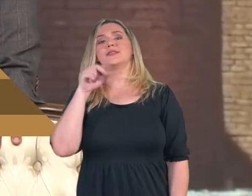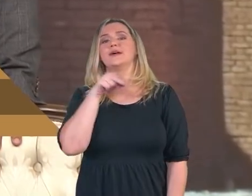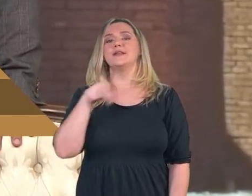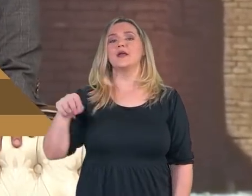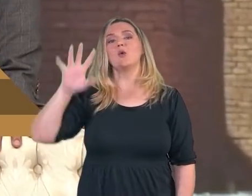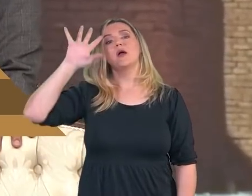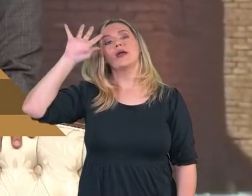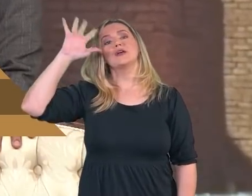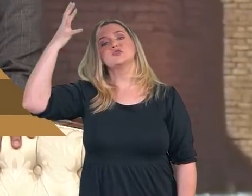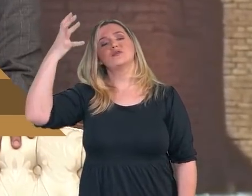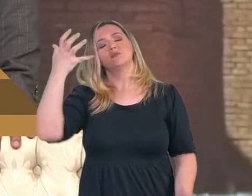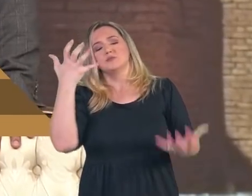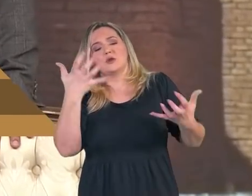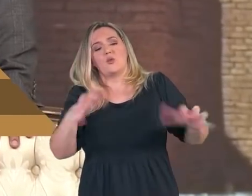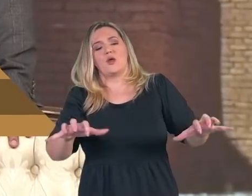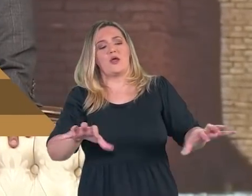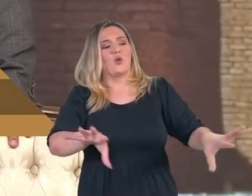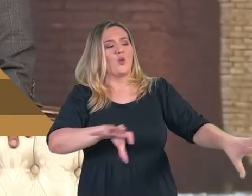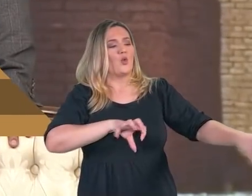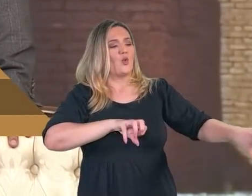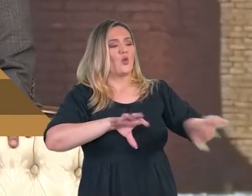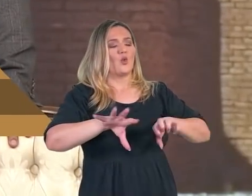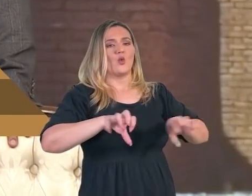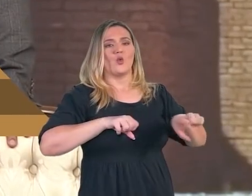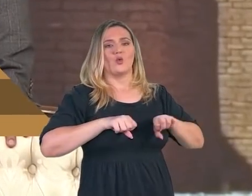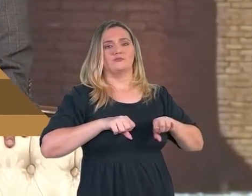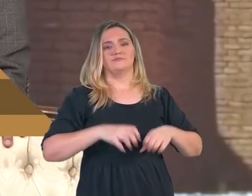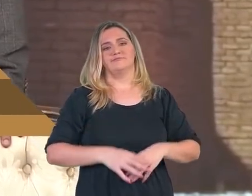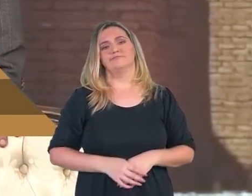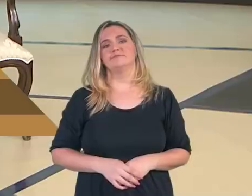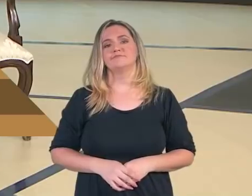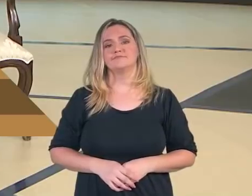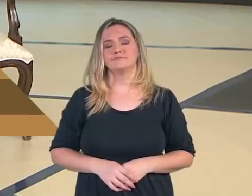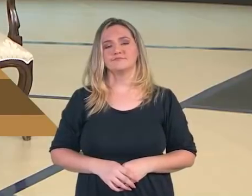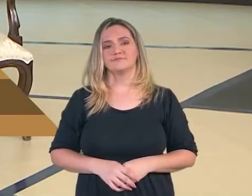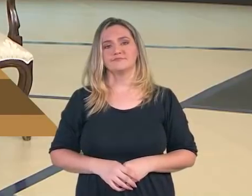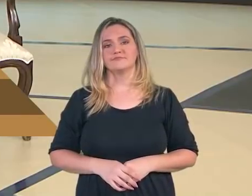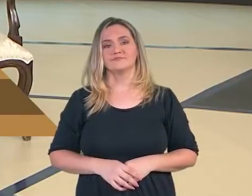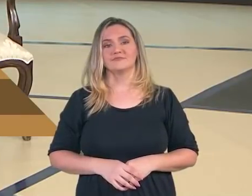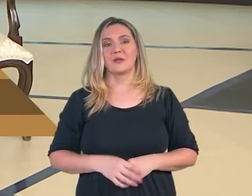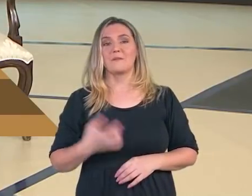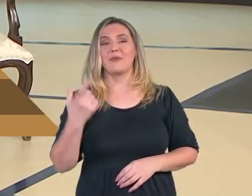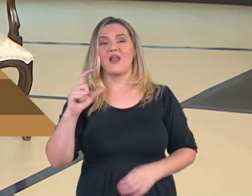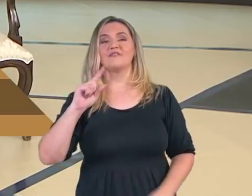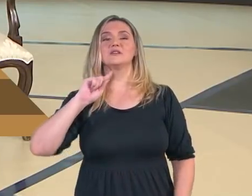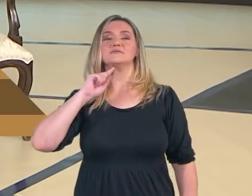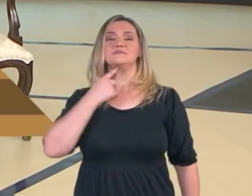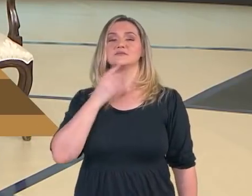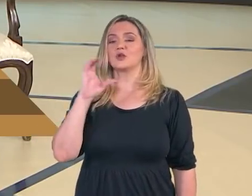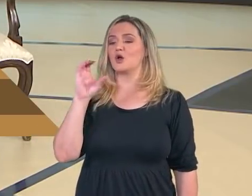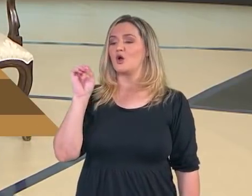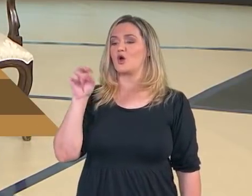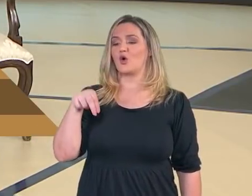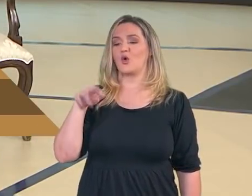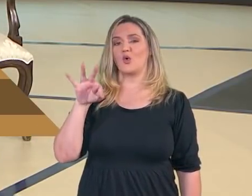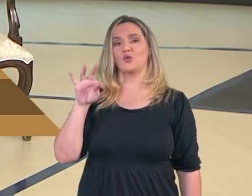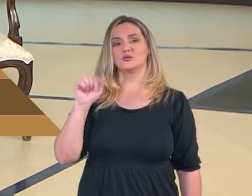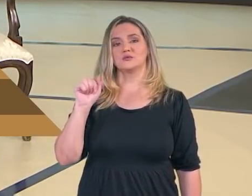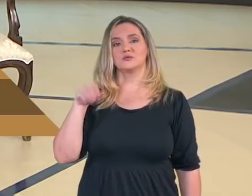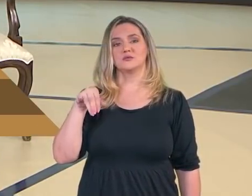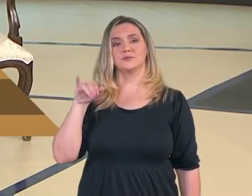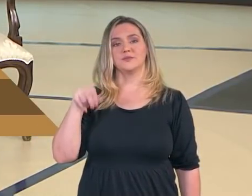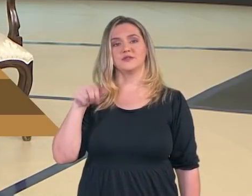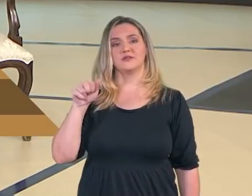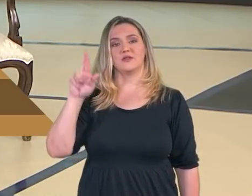não se contaminar com as finas iguarias do rei. A expressão contaminar, nesse contexto, carrega a ideia